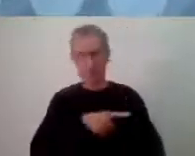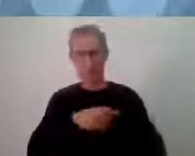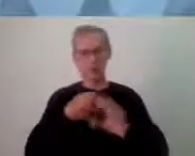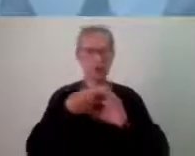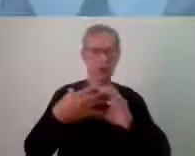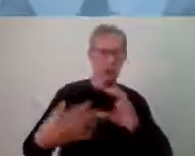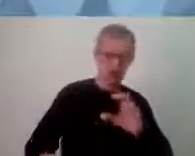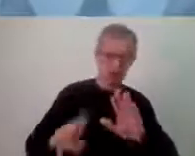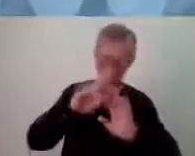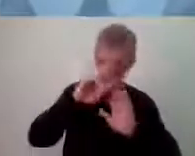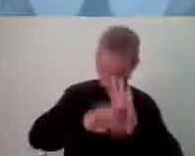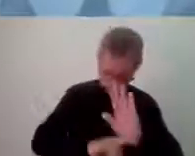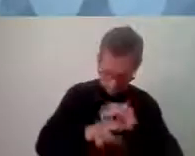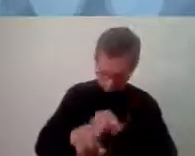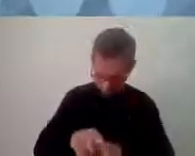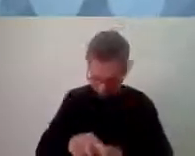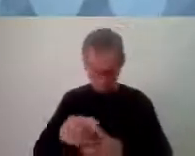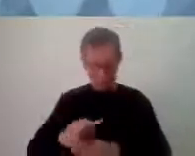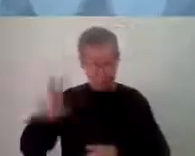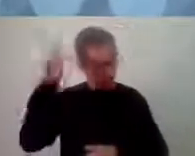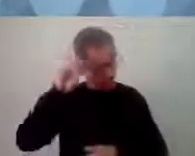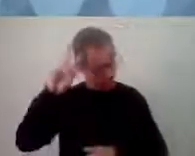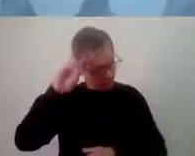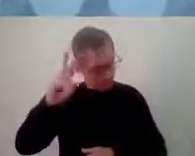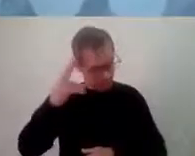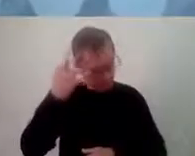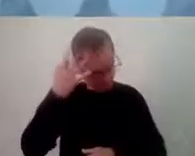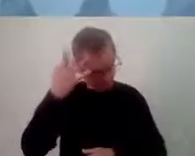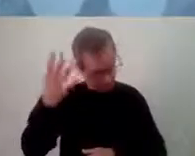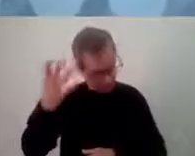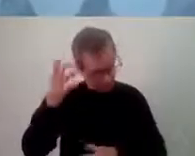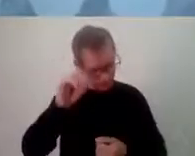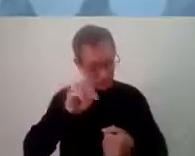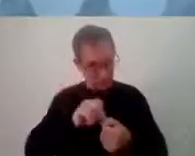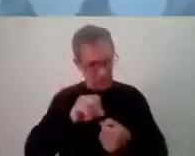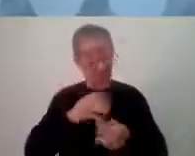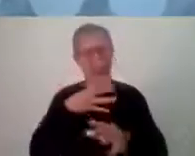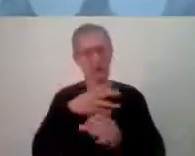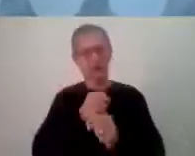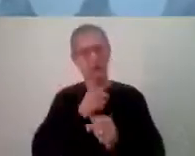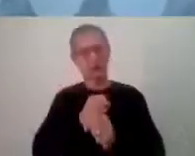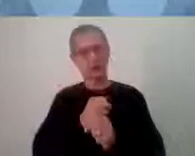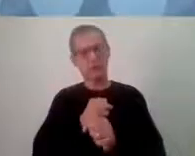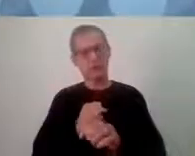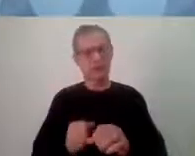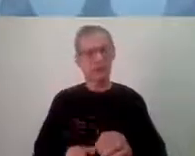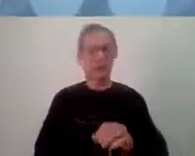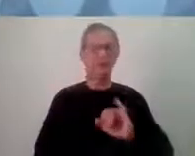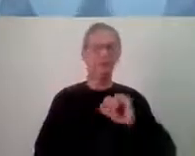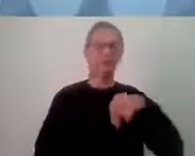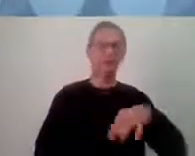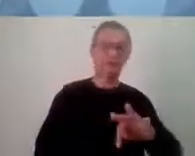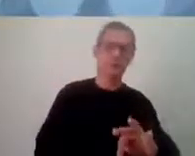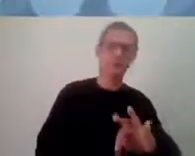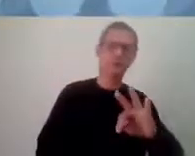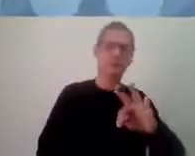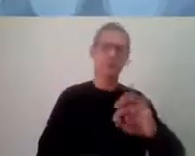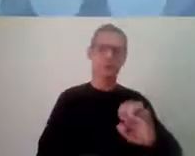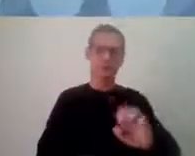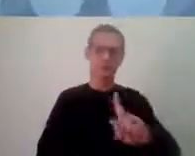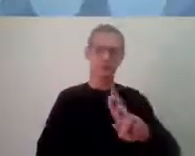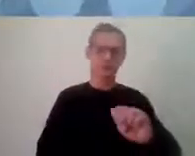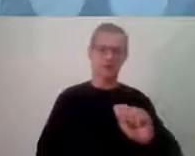propriedades, algumas regrinhas que se você guarda, vai ser muito mais fácil para você calcular a integral. Todas essas regrinhas, elas